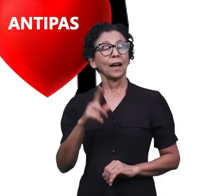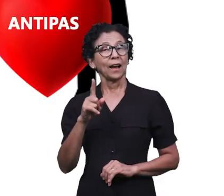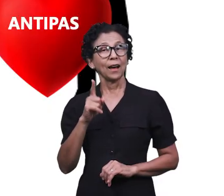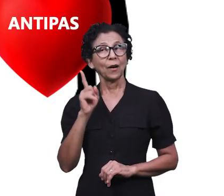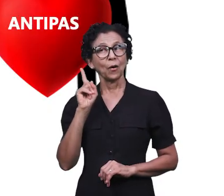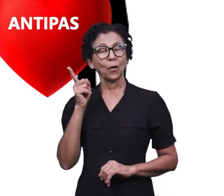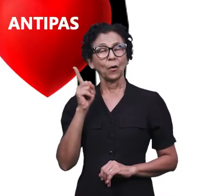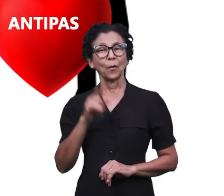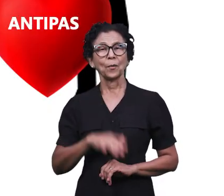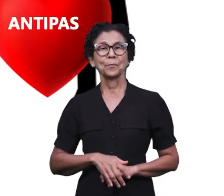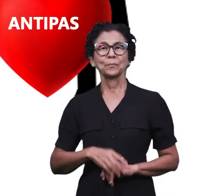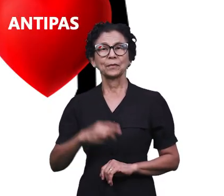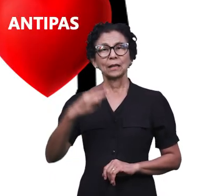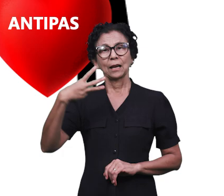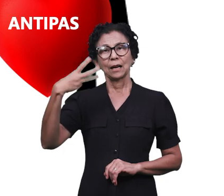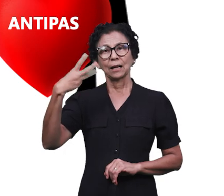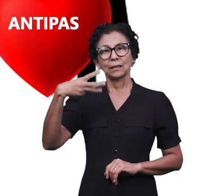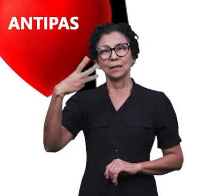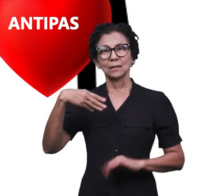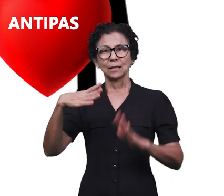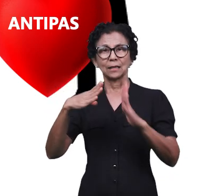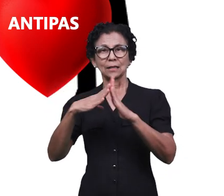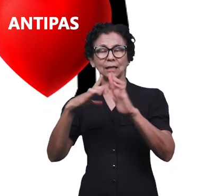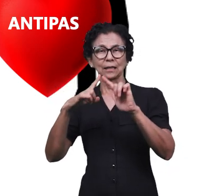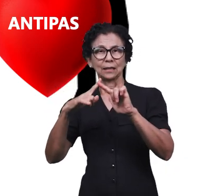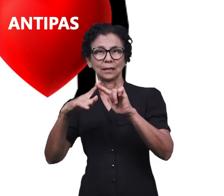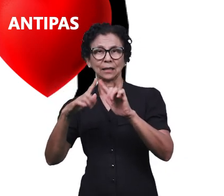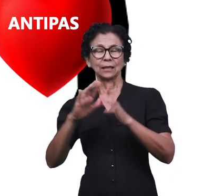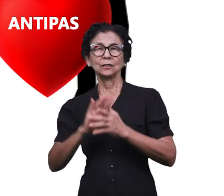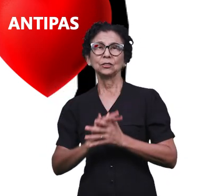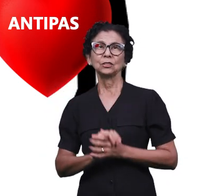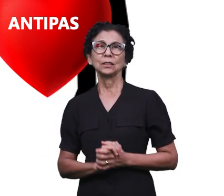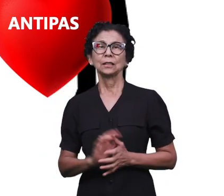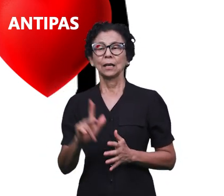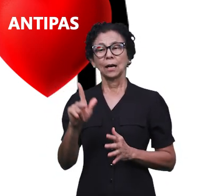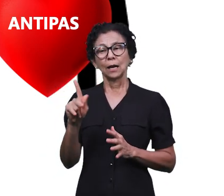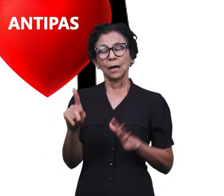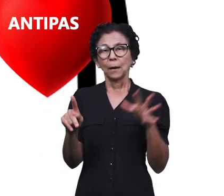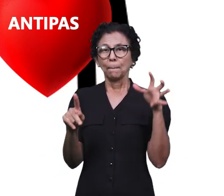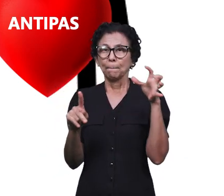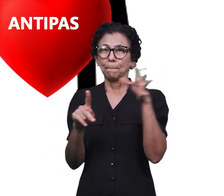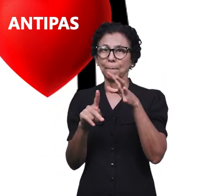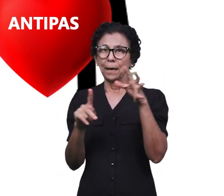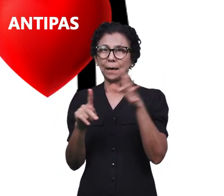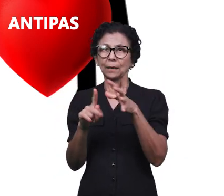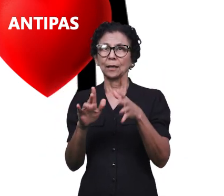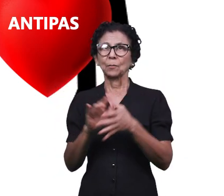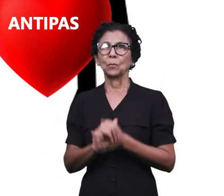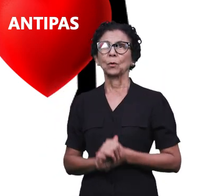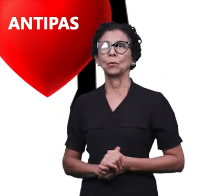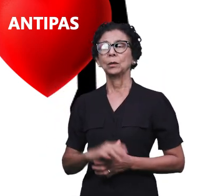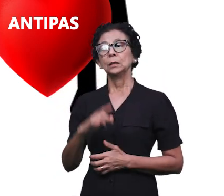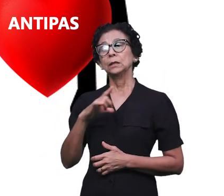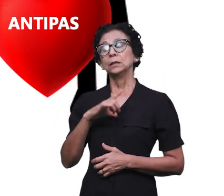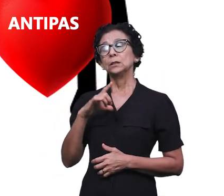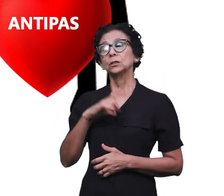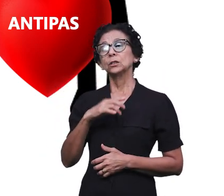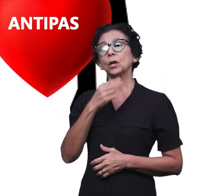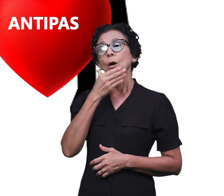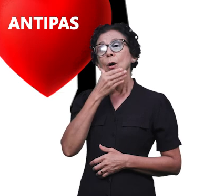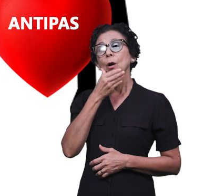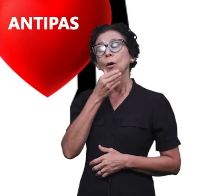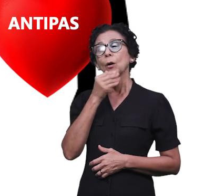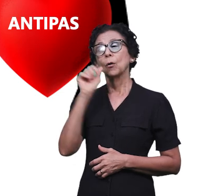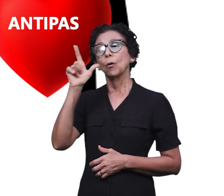igreja, que é Pérgamo. E nessa igreja tinha Antipas,